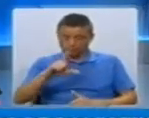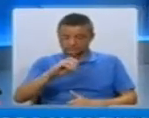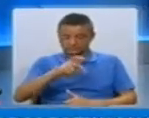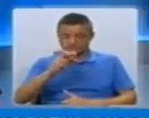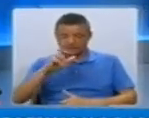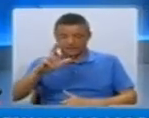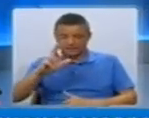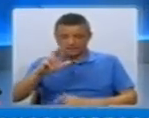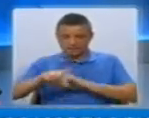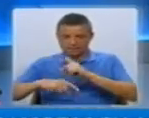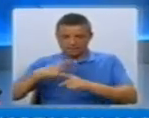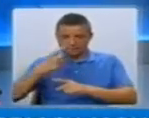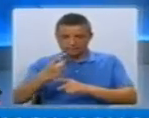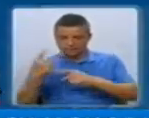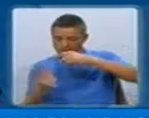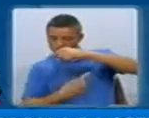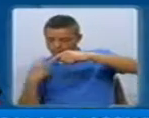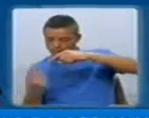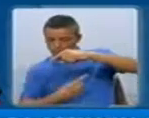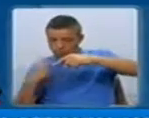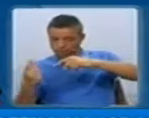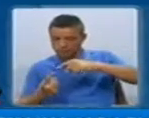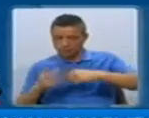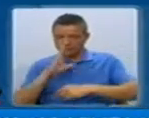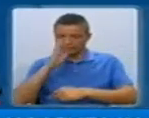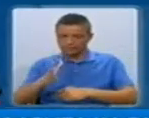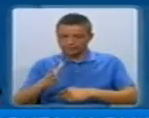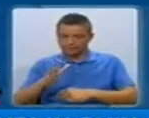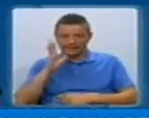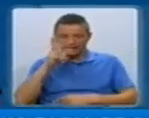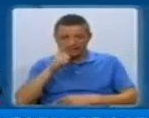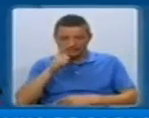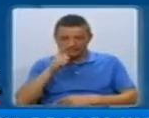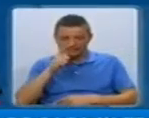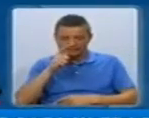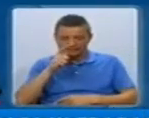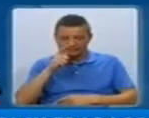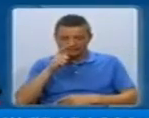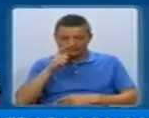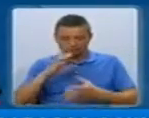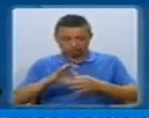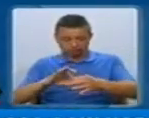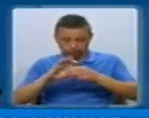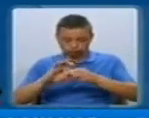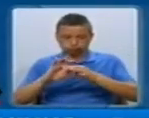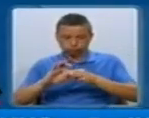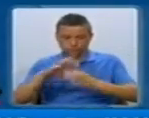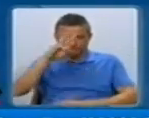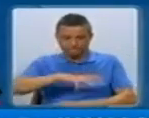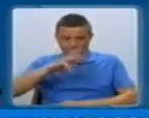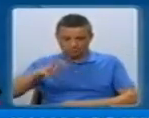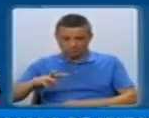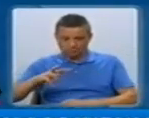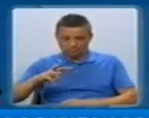um disco de acreção à volta do pulsar. Um disco extremamente quente, extremamente compacto, com milhões de